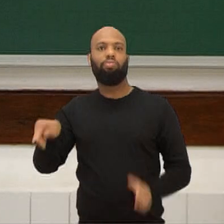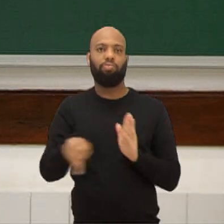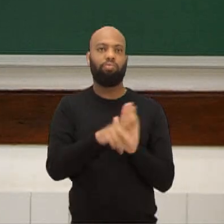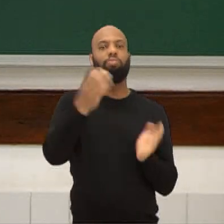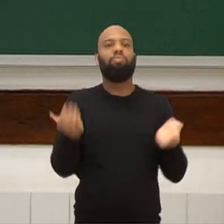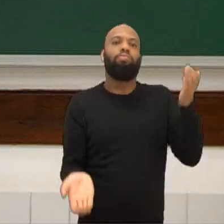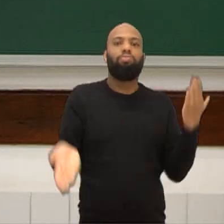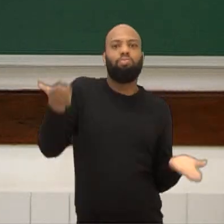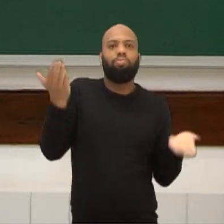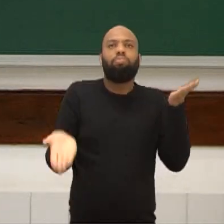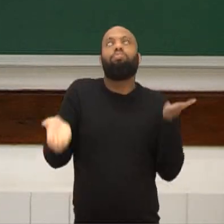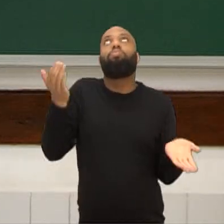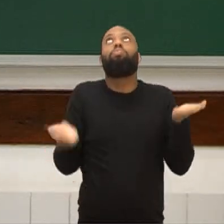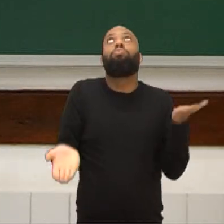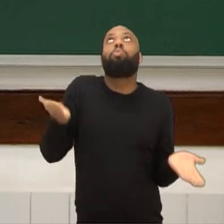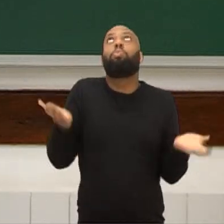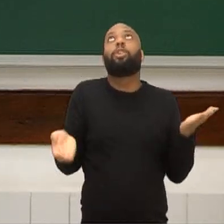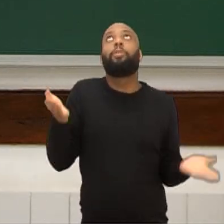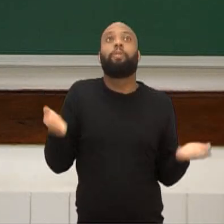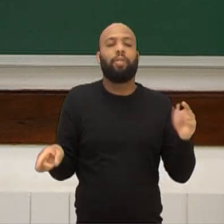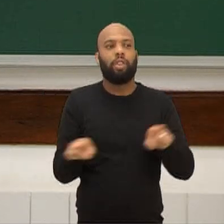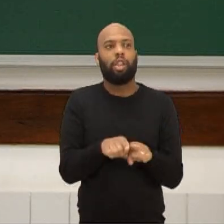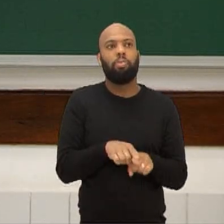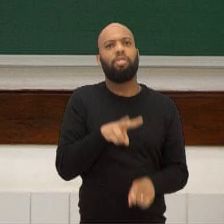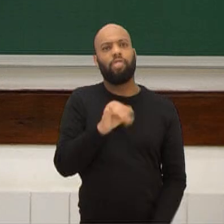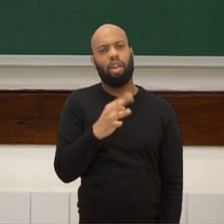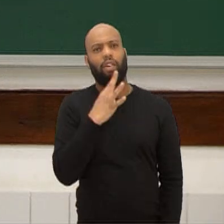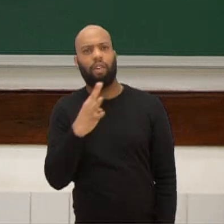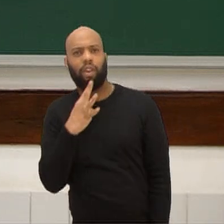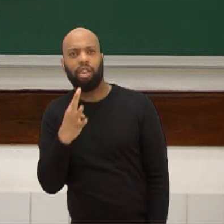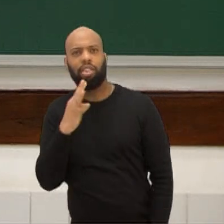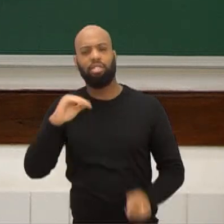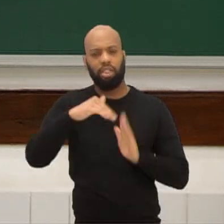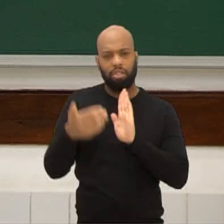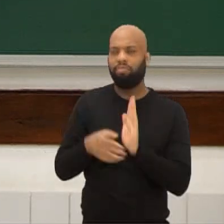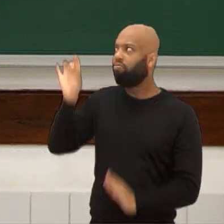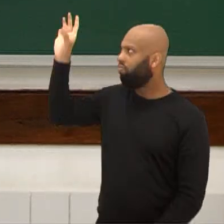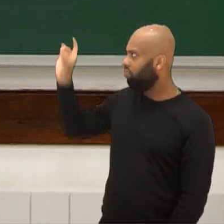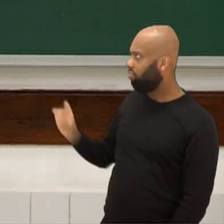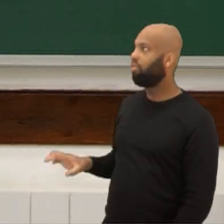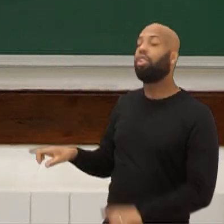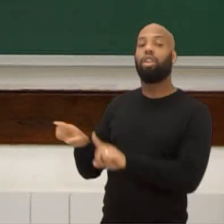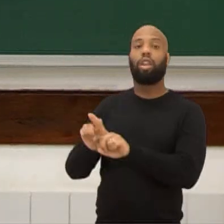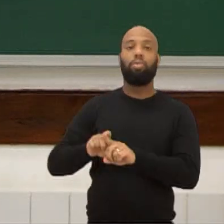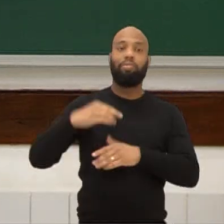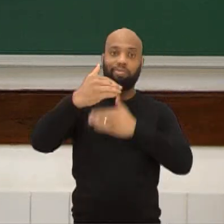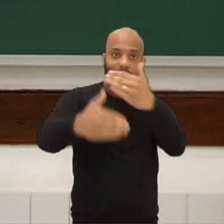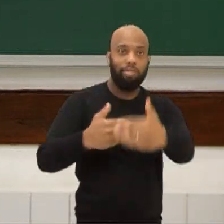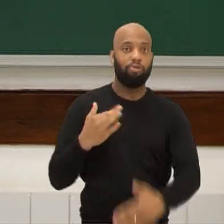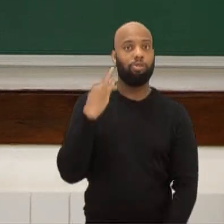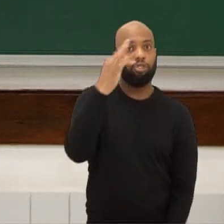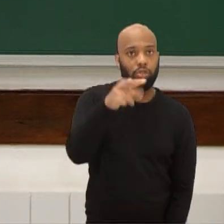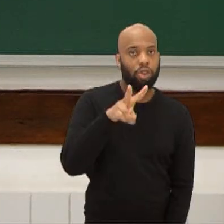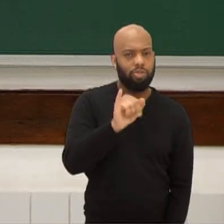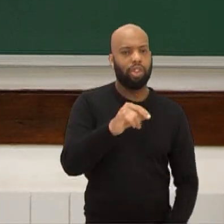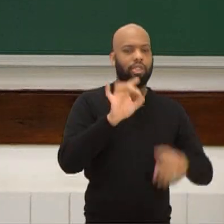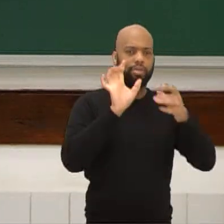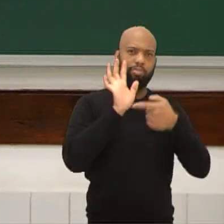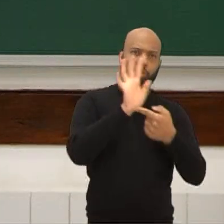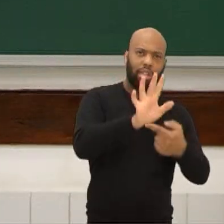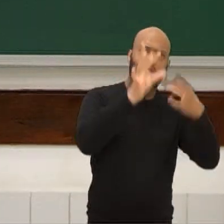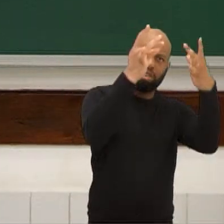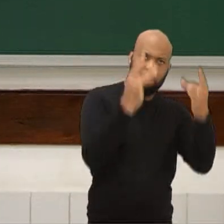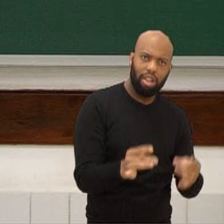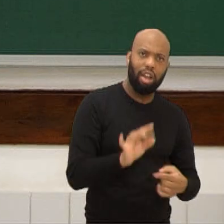Então, vocês vão se familiarizar mais com esse tipo de material conforme a gente for especificando cada um. A gente